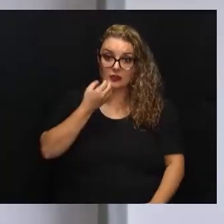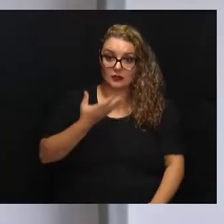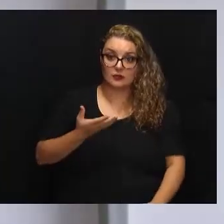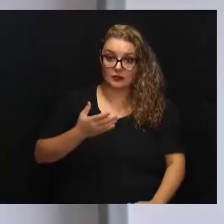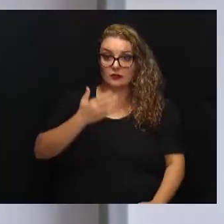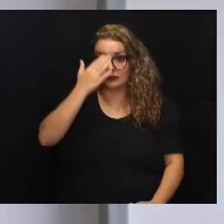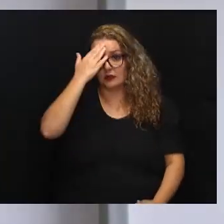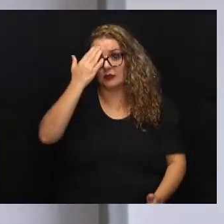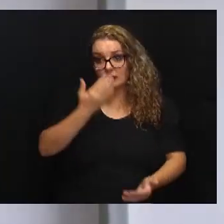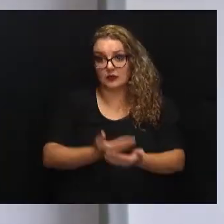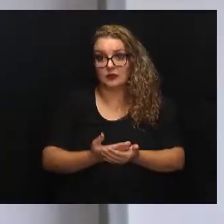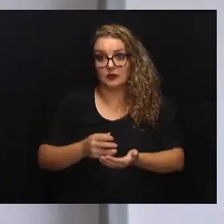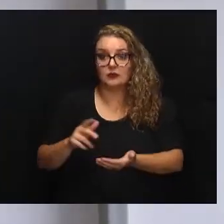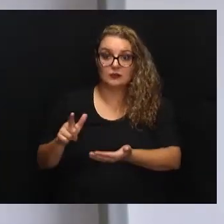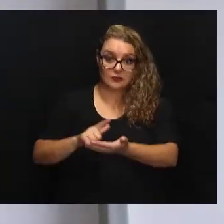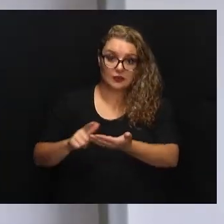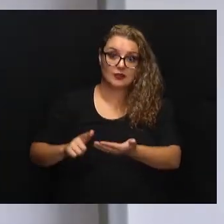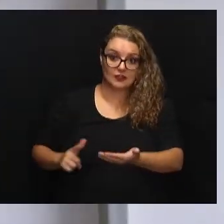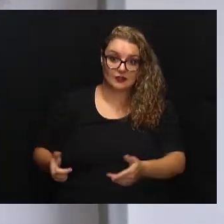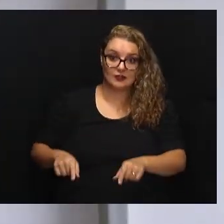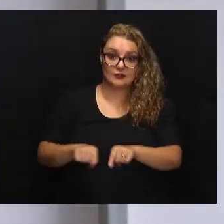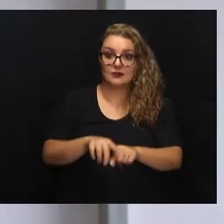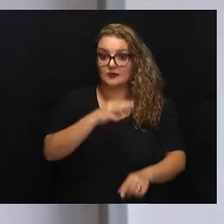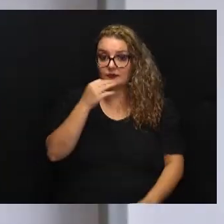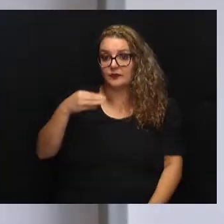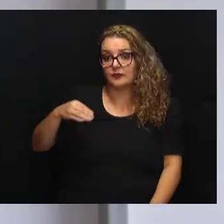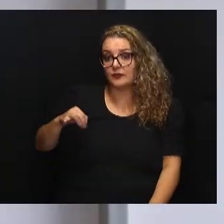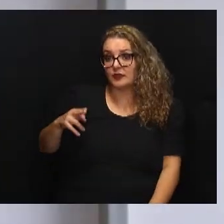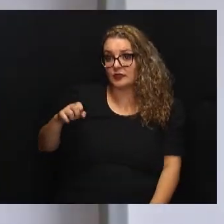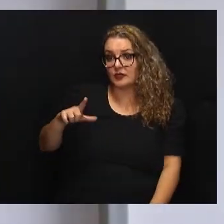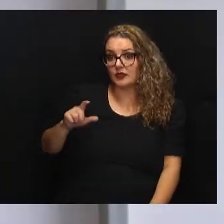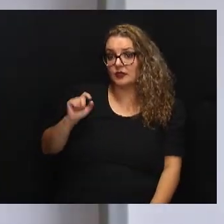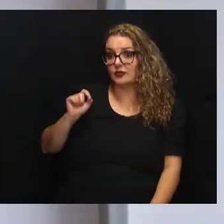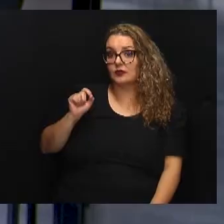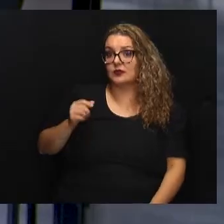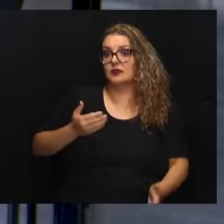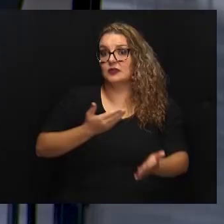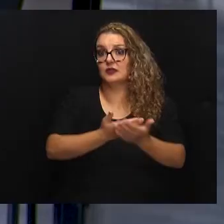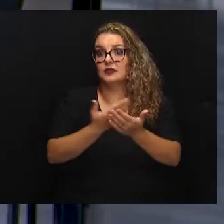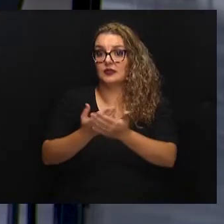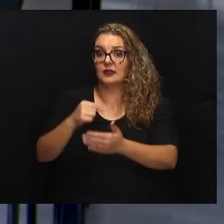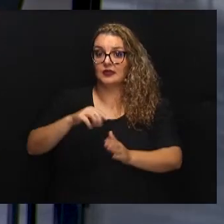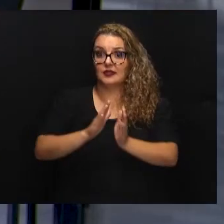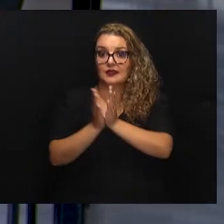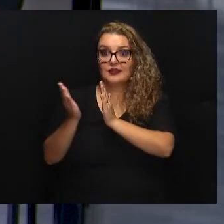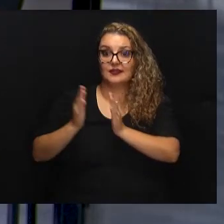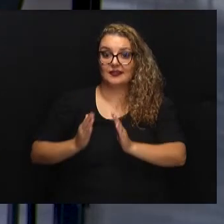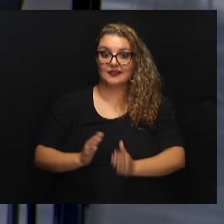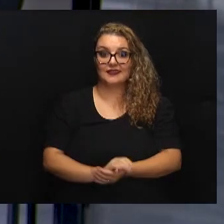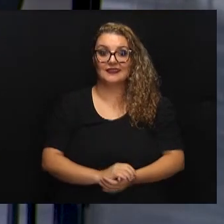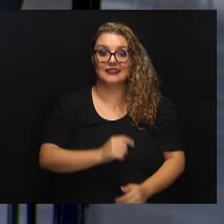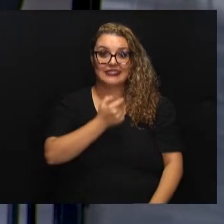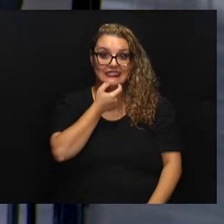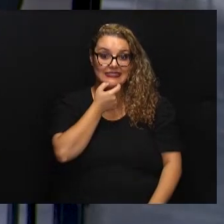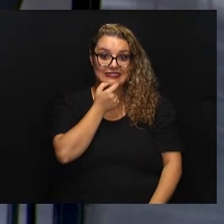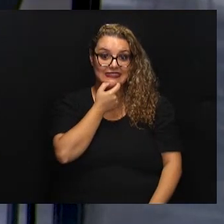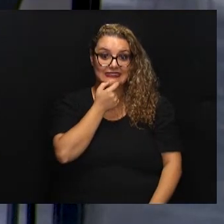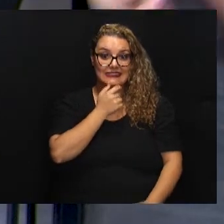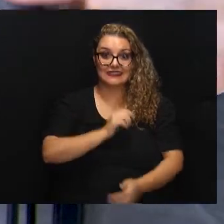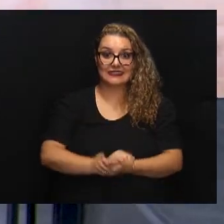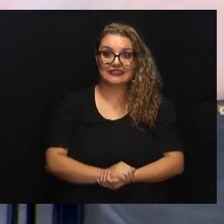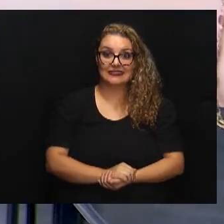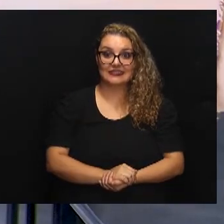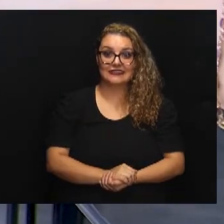usando o espaço mesmo para estudar, que é muito bom. Então eu acredito que para livros também seja excelente. Michel, o que você está estudando aqui na